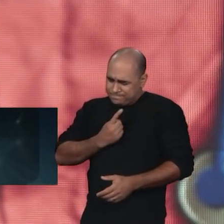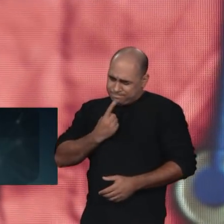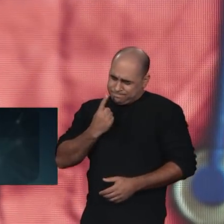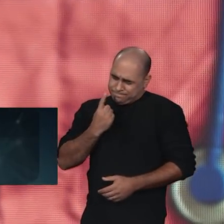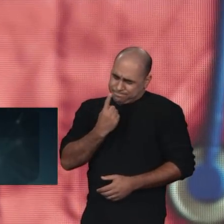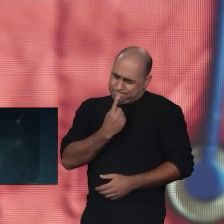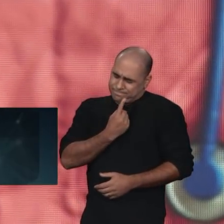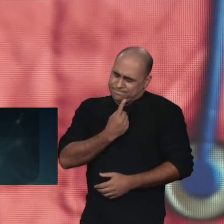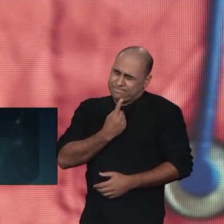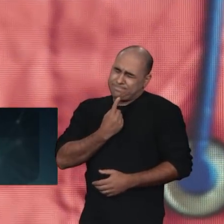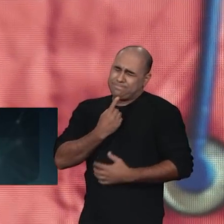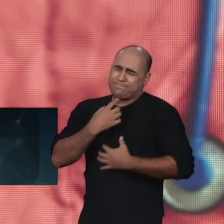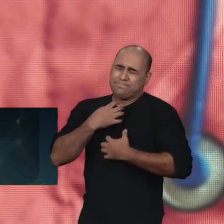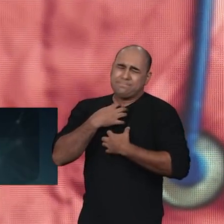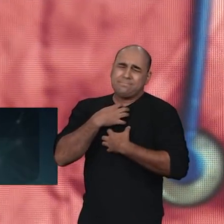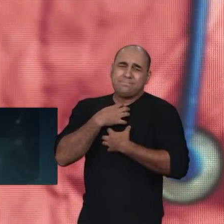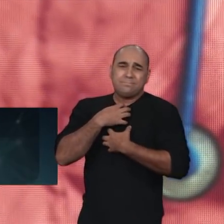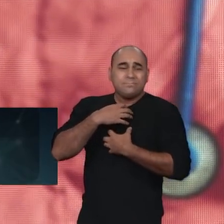sentiu-se só.